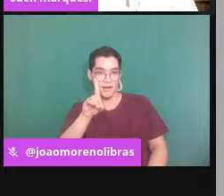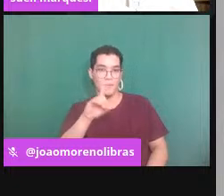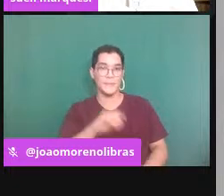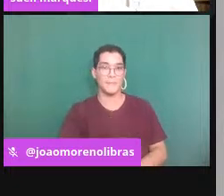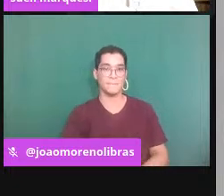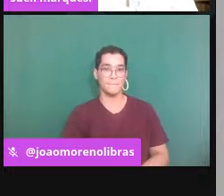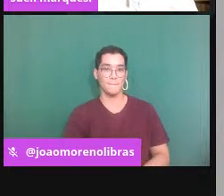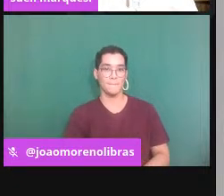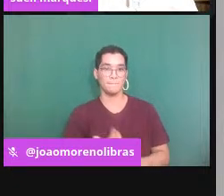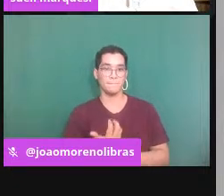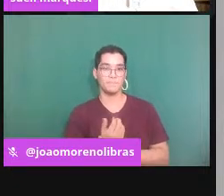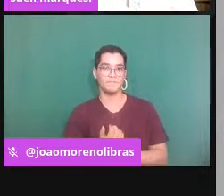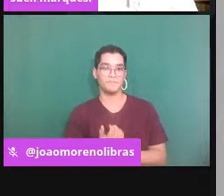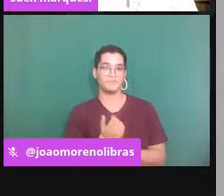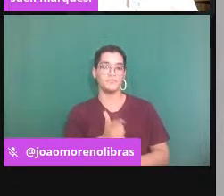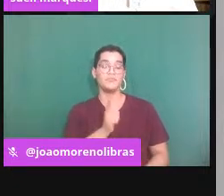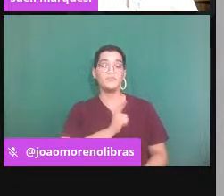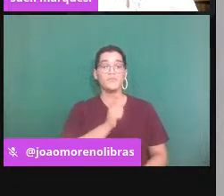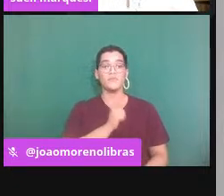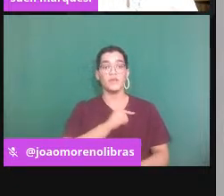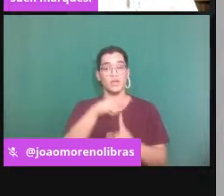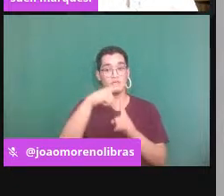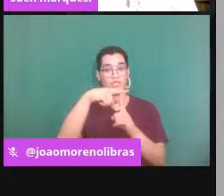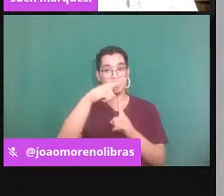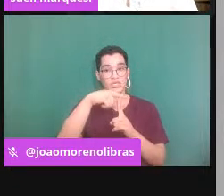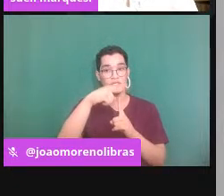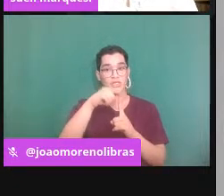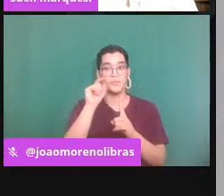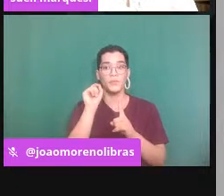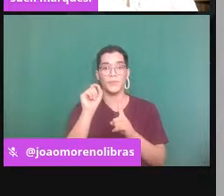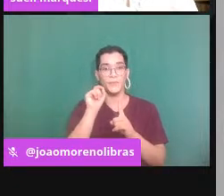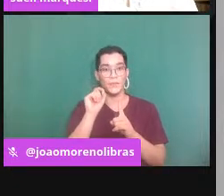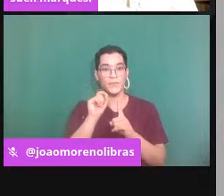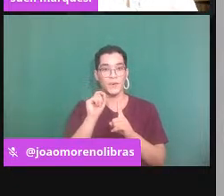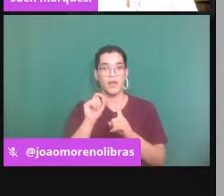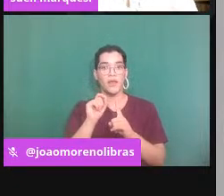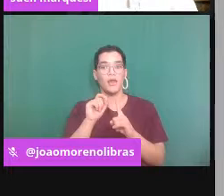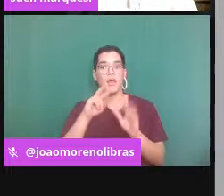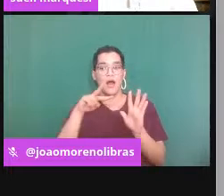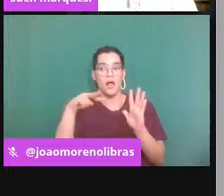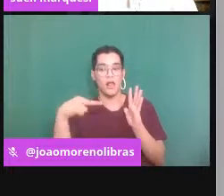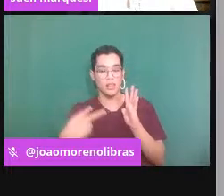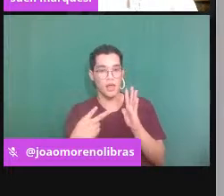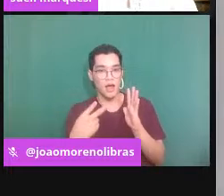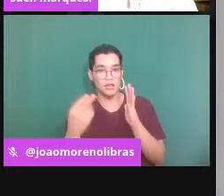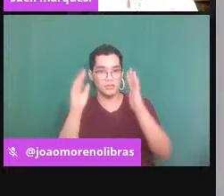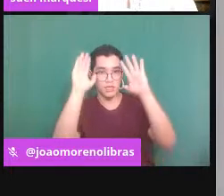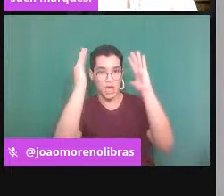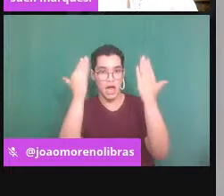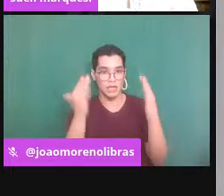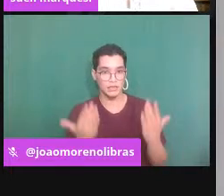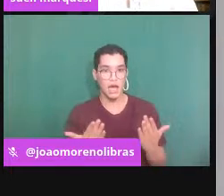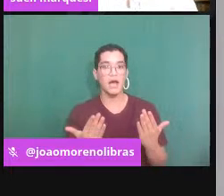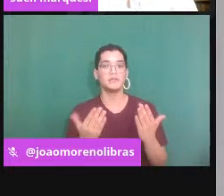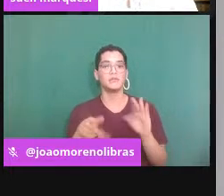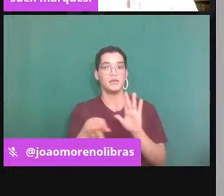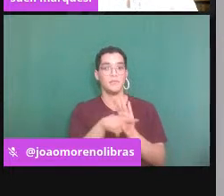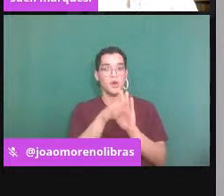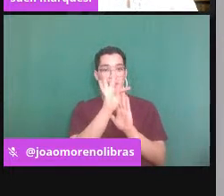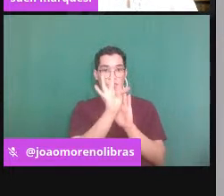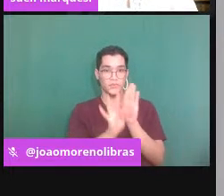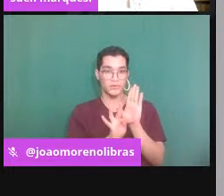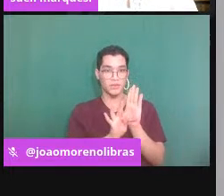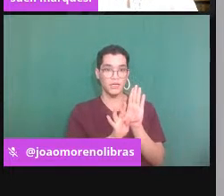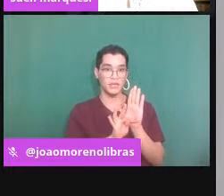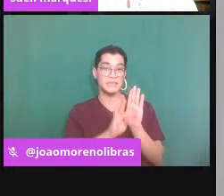Em que nós temos diferentes níveis de análise do texto, como vocês estão vendo, mas